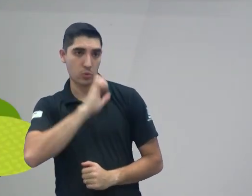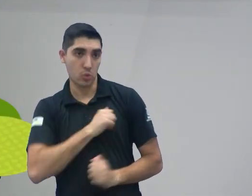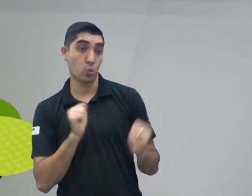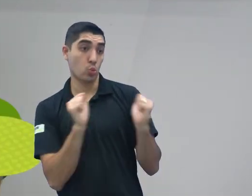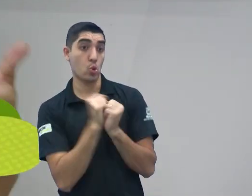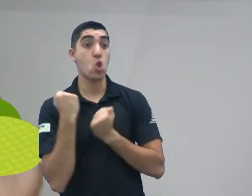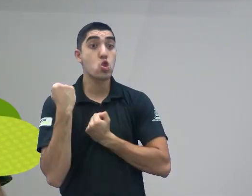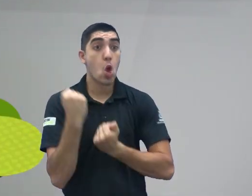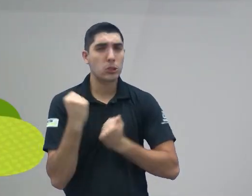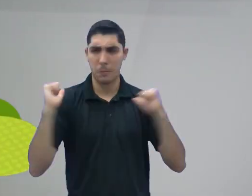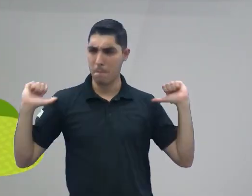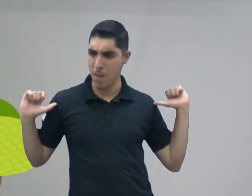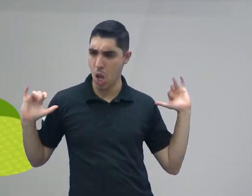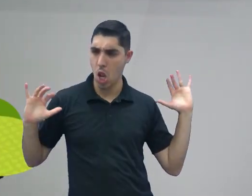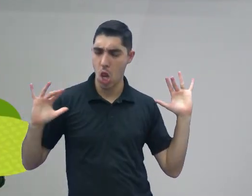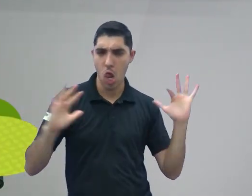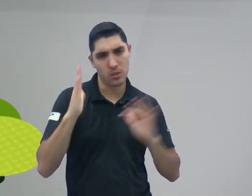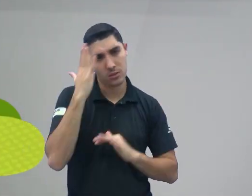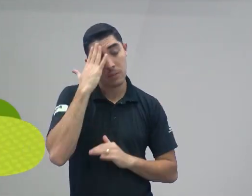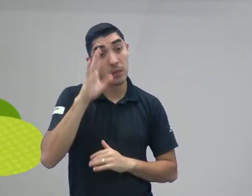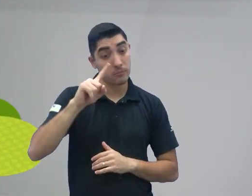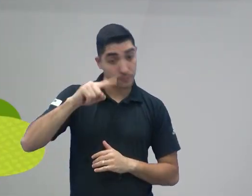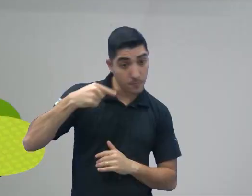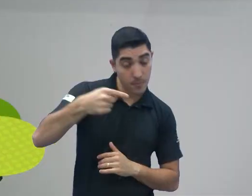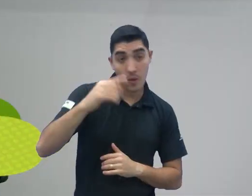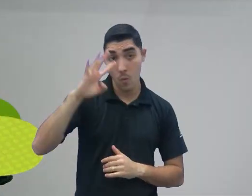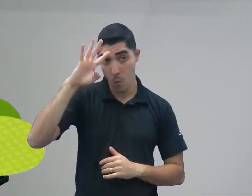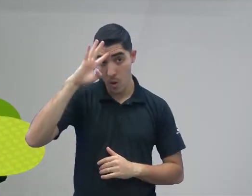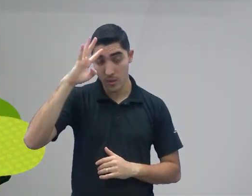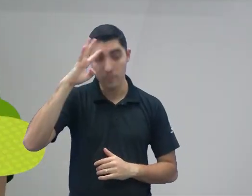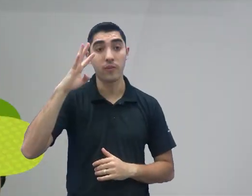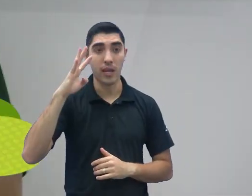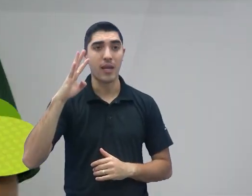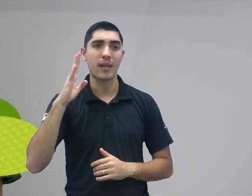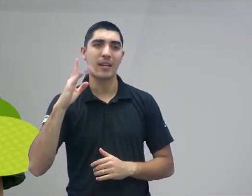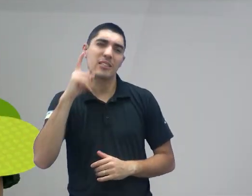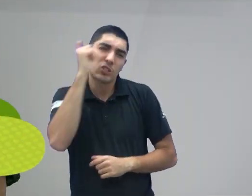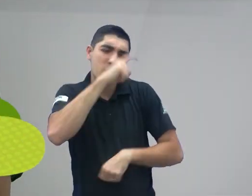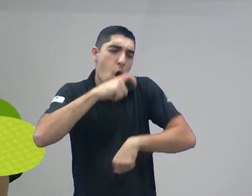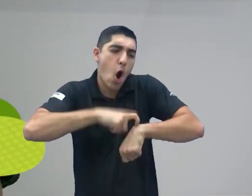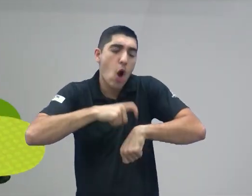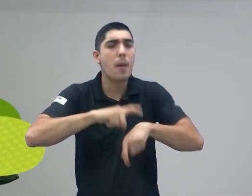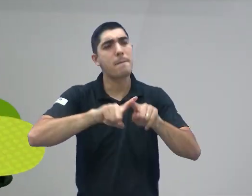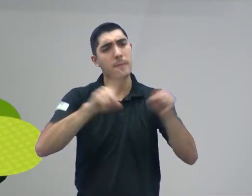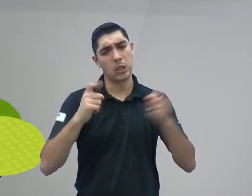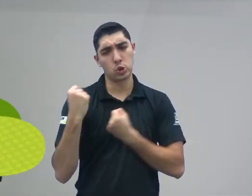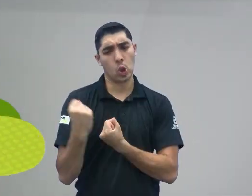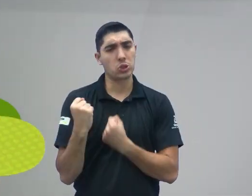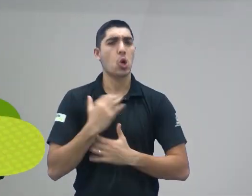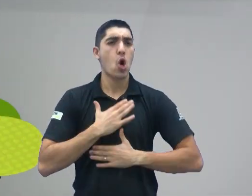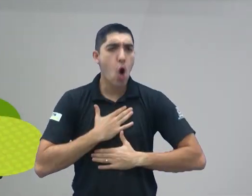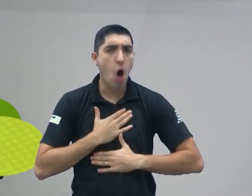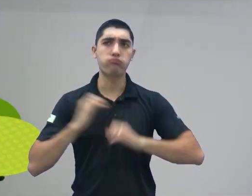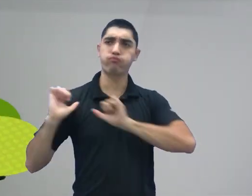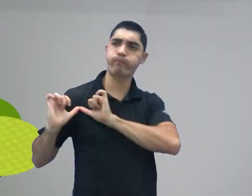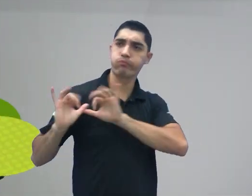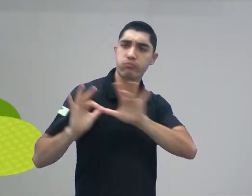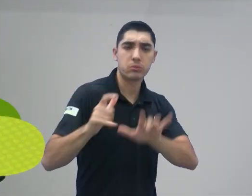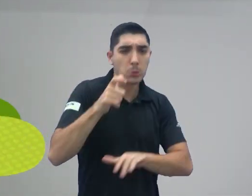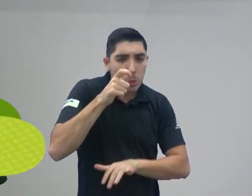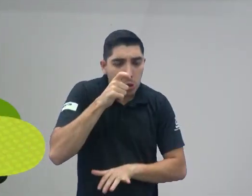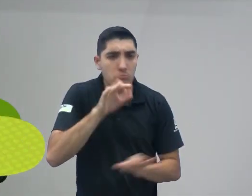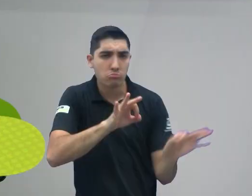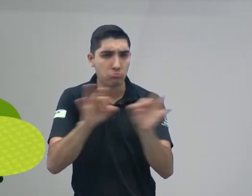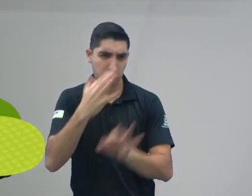fazer presente. A gente sabe que quarta-feira, meio de semana, horário da noite é complicado, mas a torcida do São José representa muito, com certeza estará lá. E o